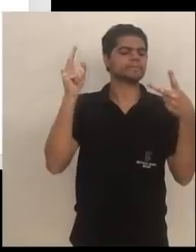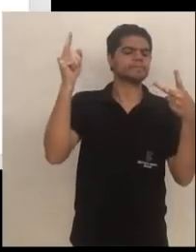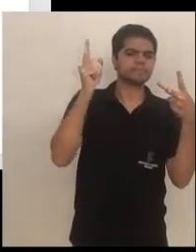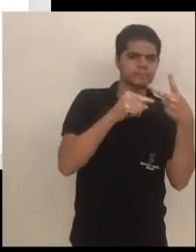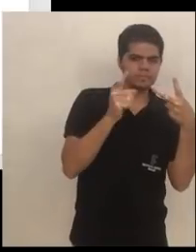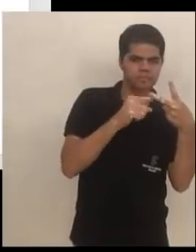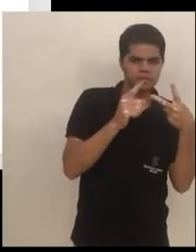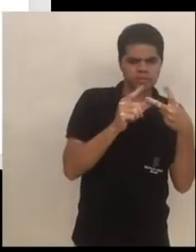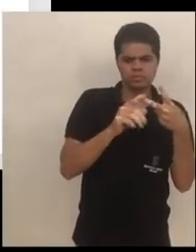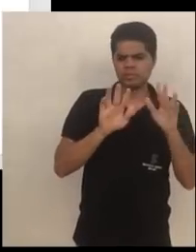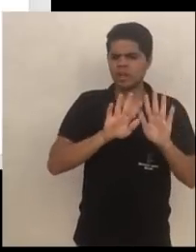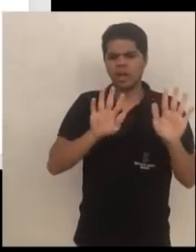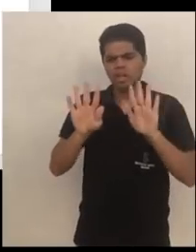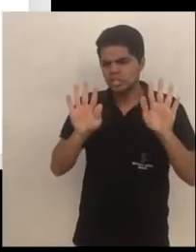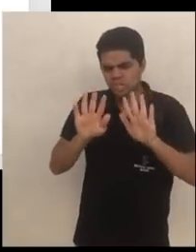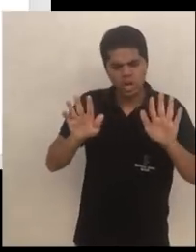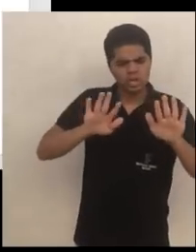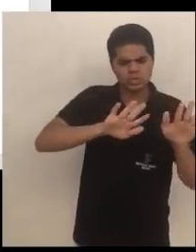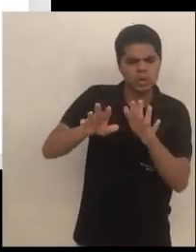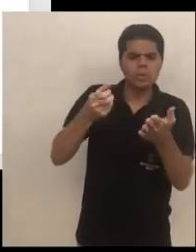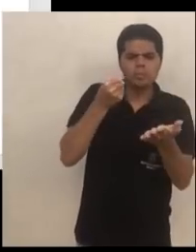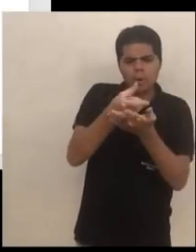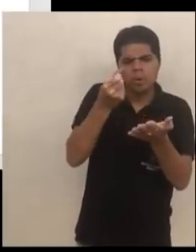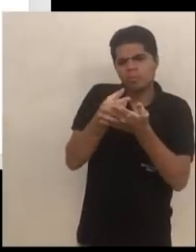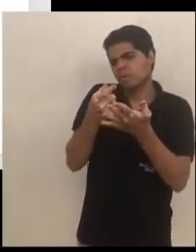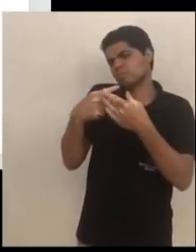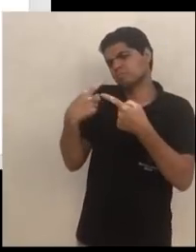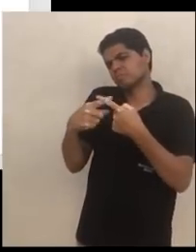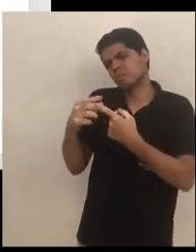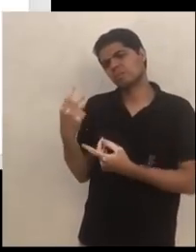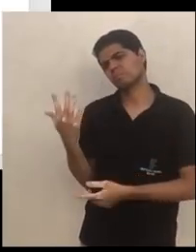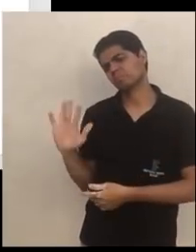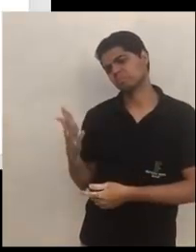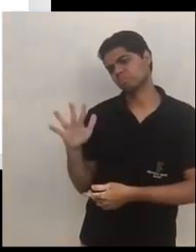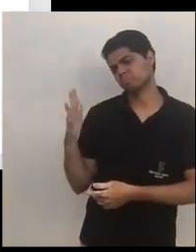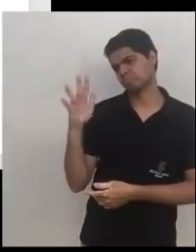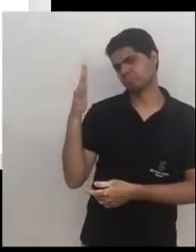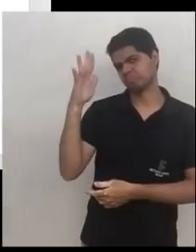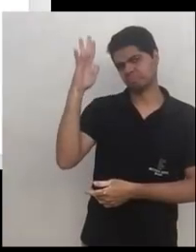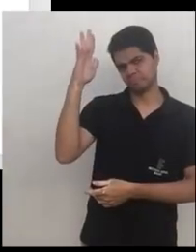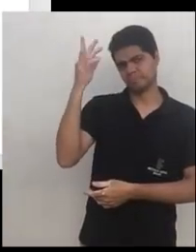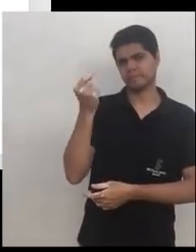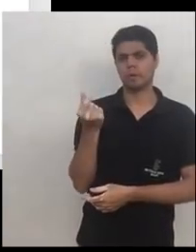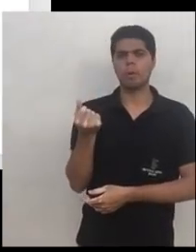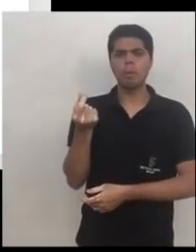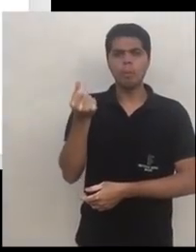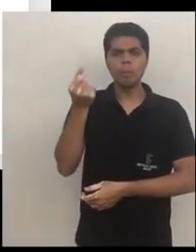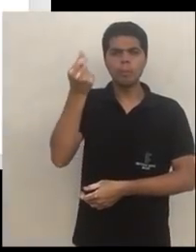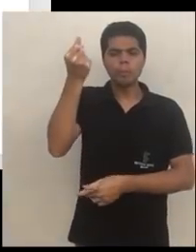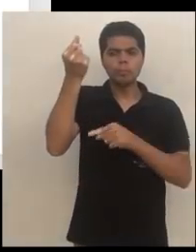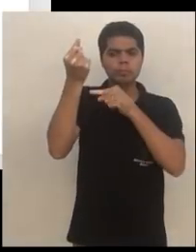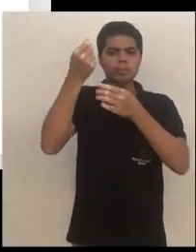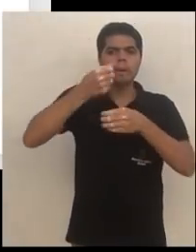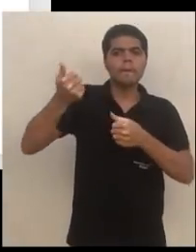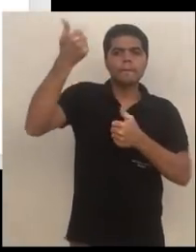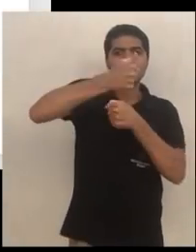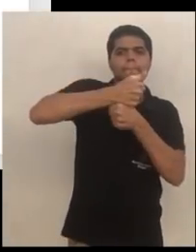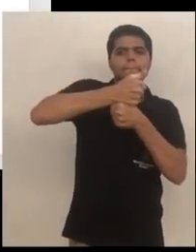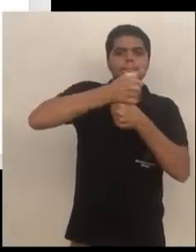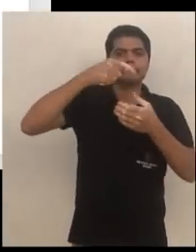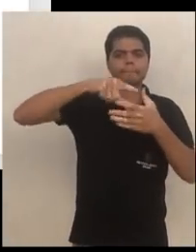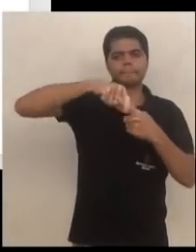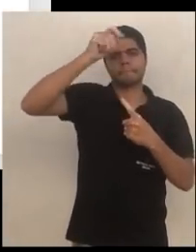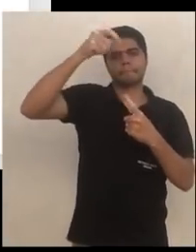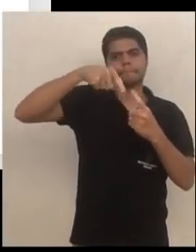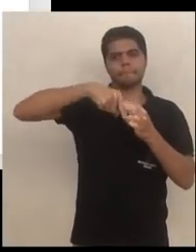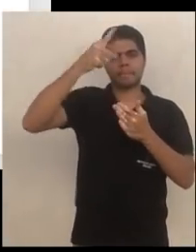não compraram produtos orgânicos. E o preço, de novo, aparece em primeiro lugar, com mais de 40% aqui das pessoas que não